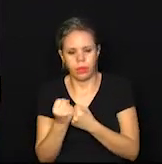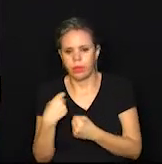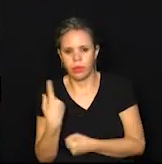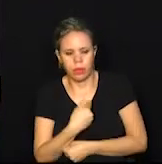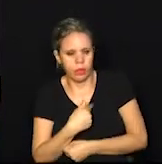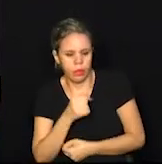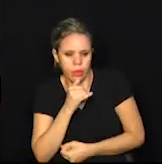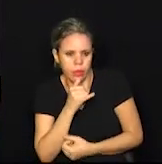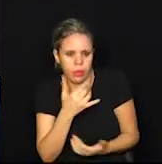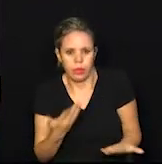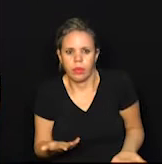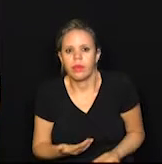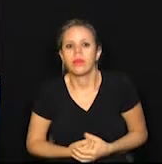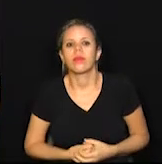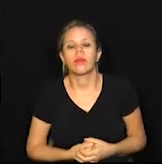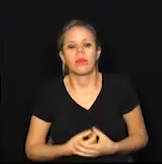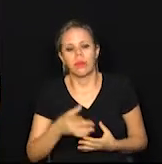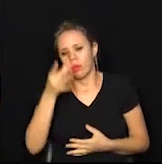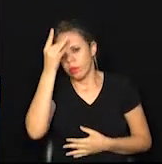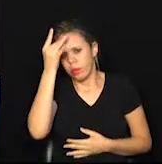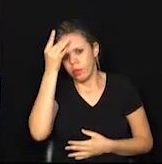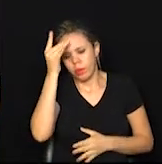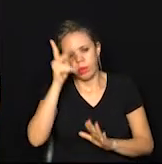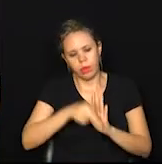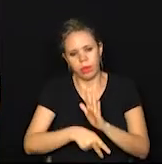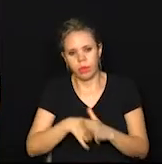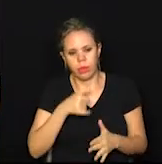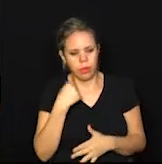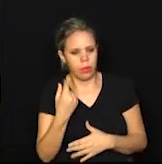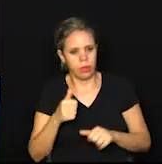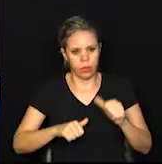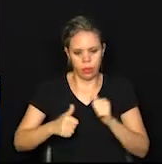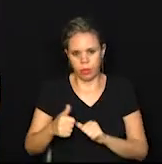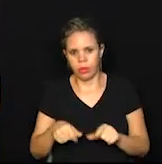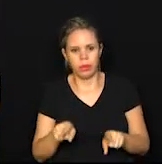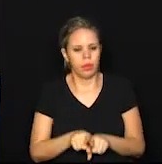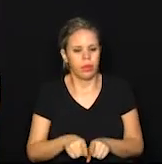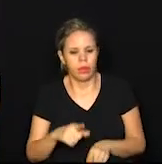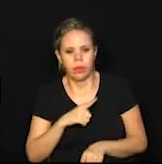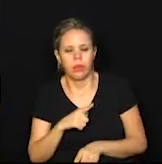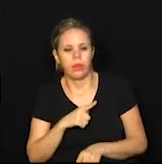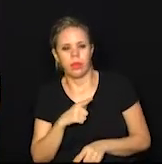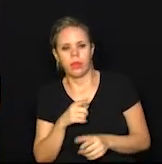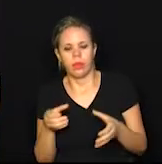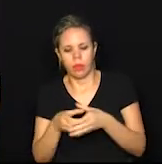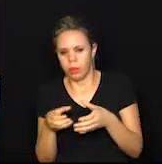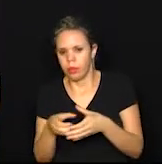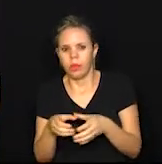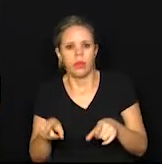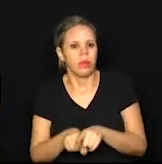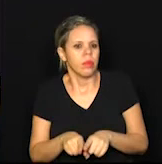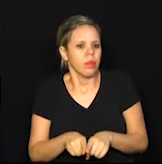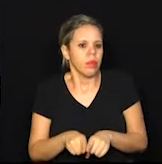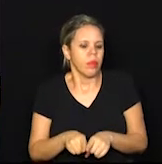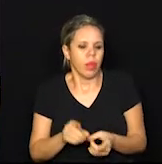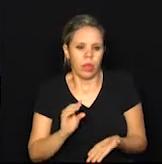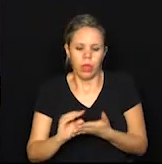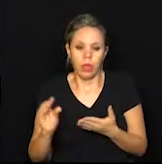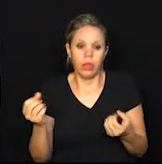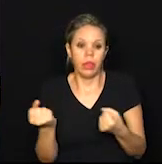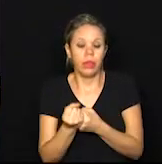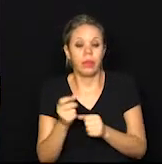gente absorve os projetos, a gente avalia, tem uma avaliação de um comitê, e a gente financia esses